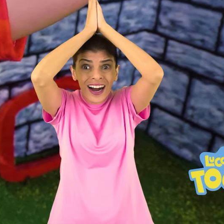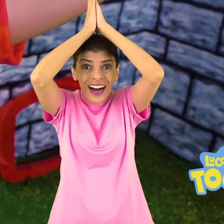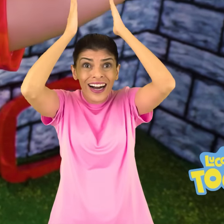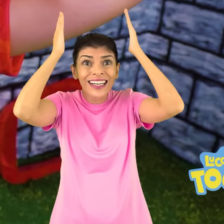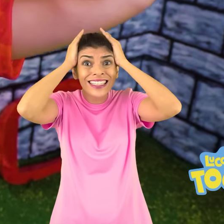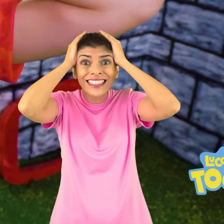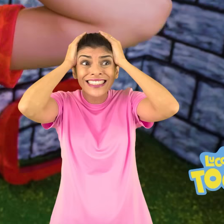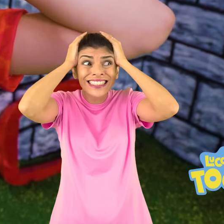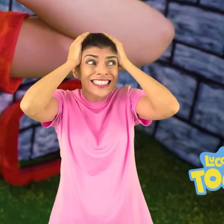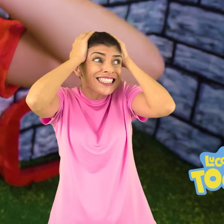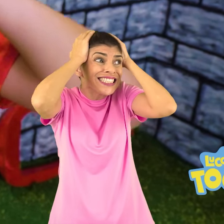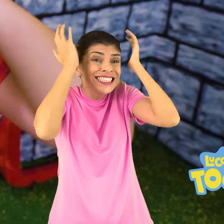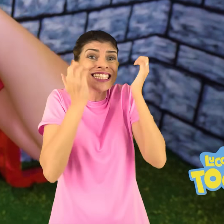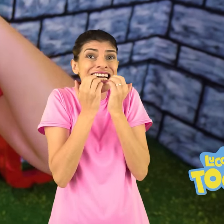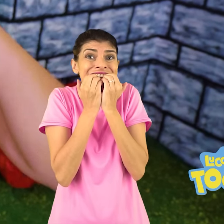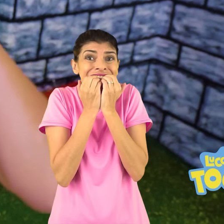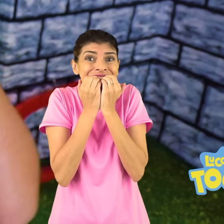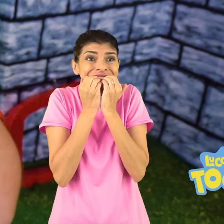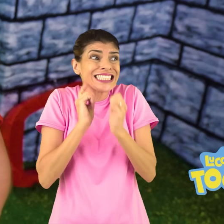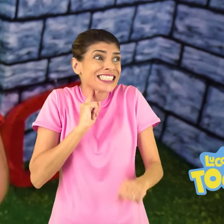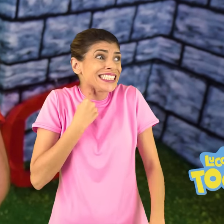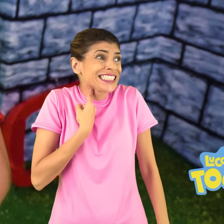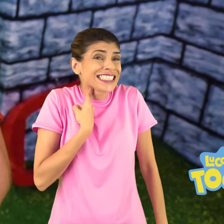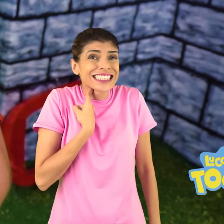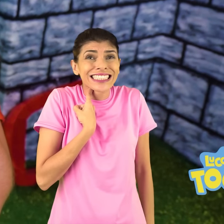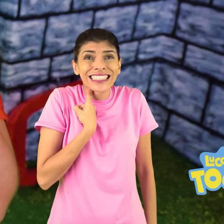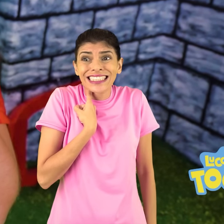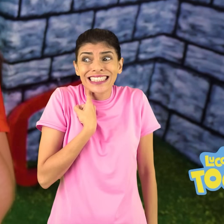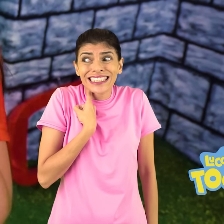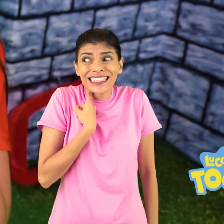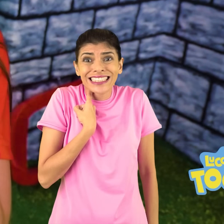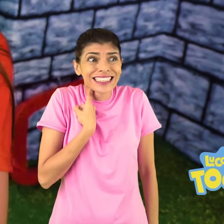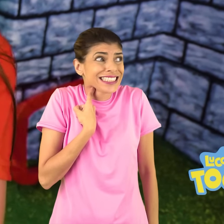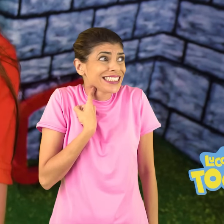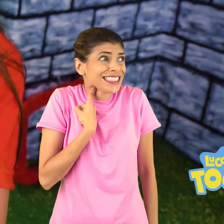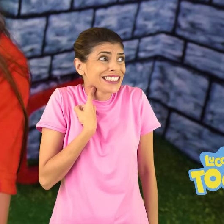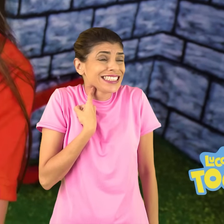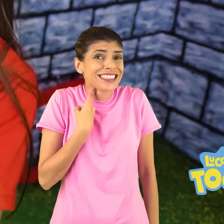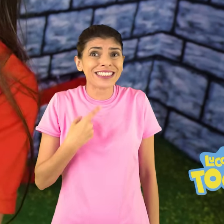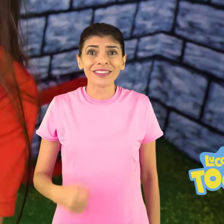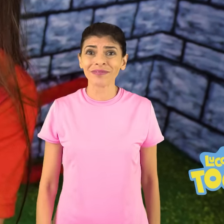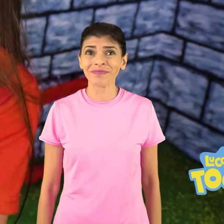Vixe, sujou Sai